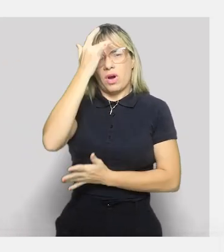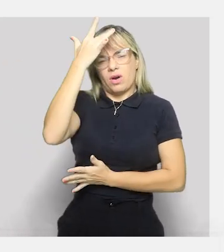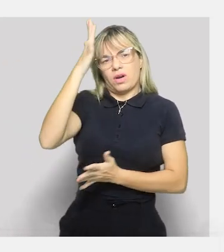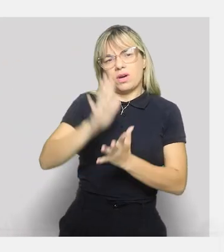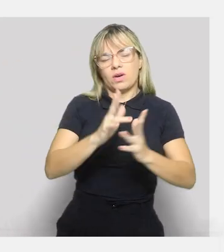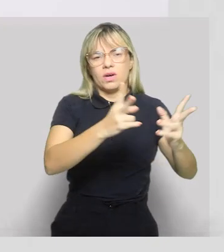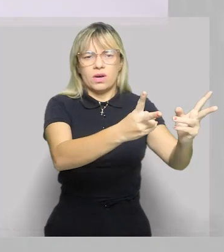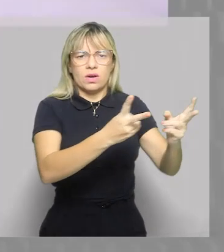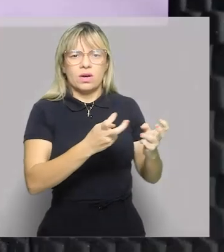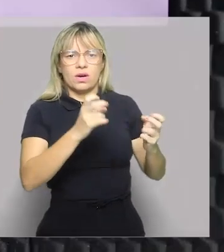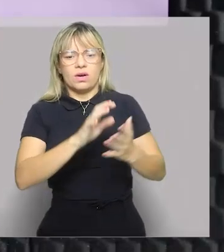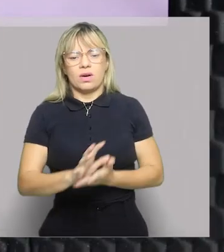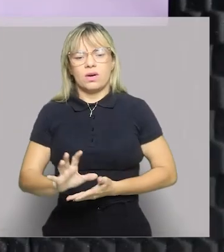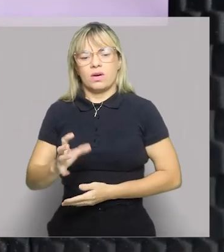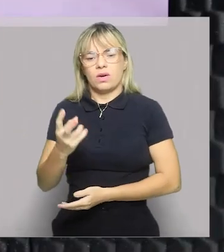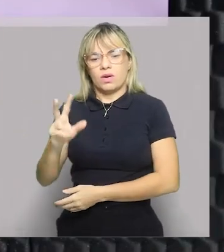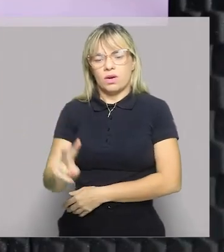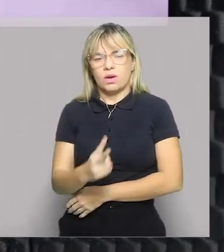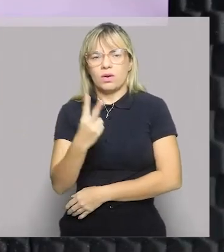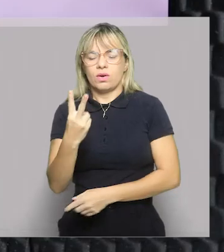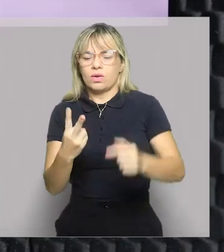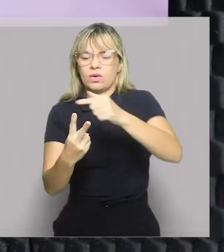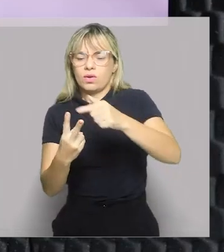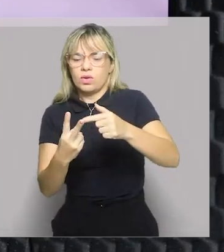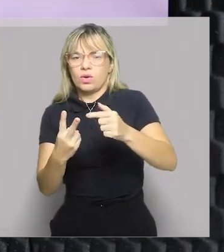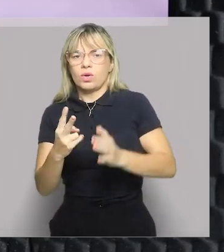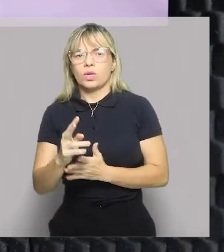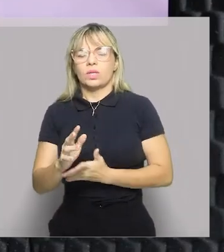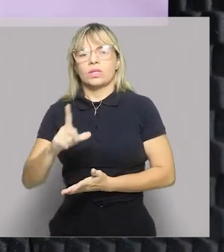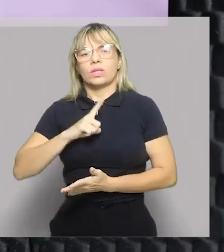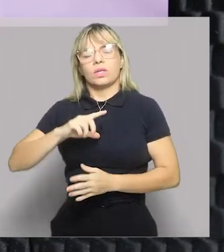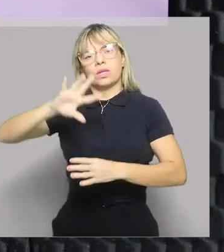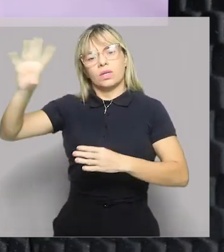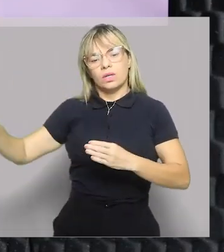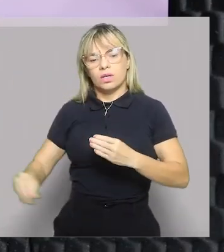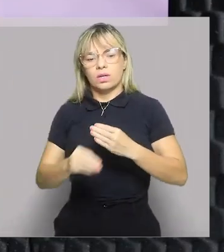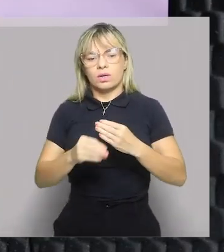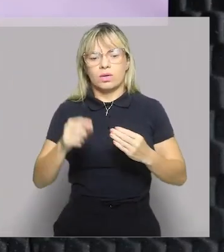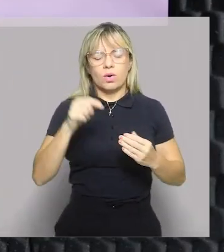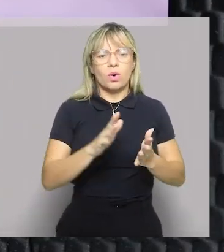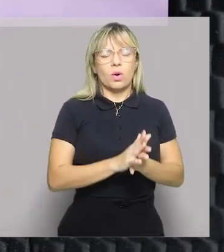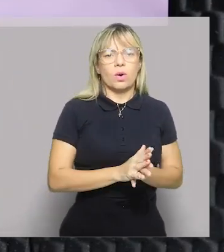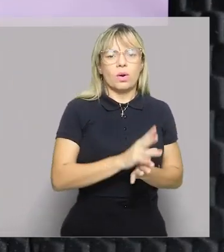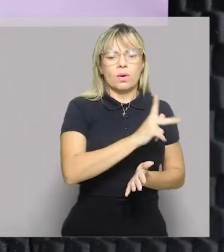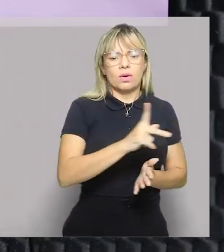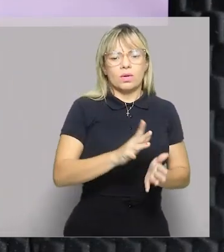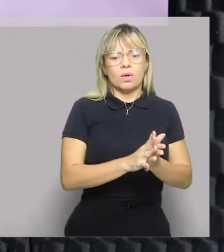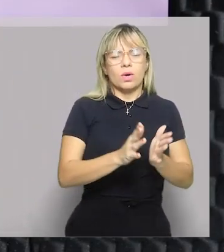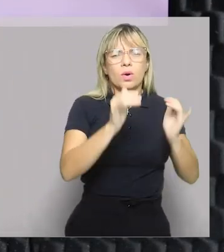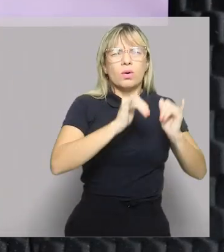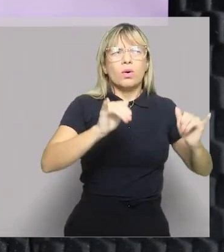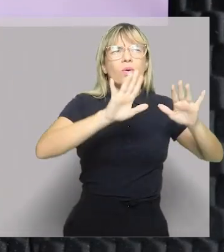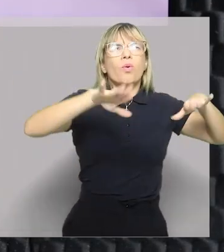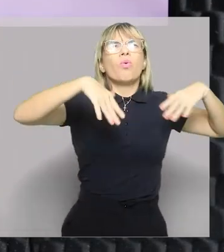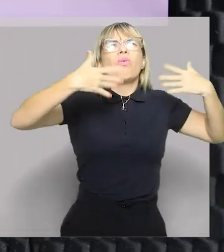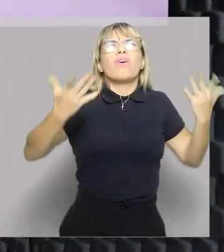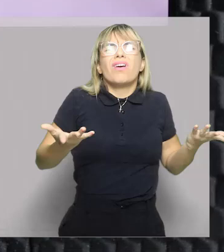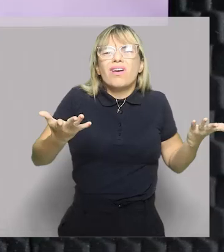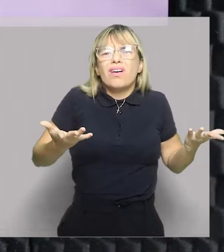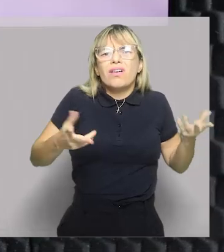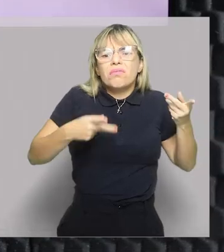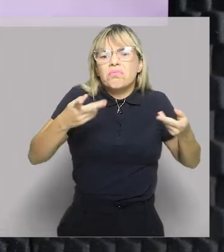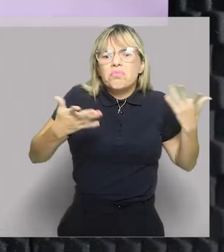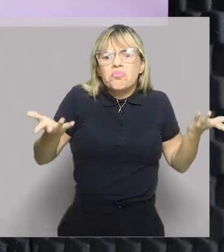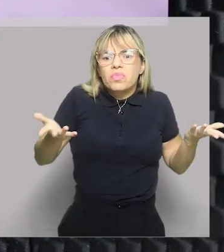a ocorrência desses dois complementos. Quando se diz o professor comunicou, vem a pergunta, o quê?